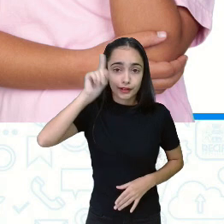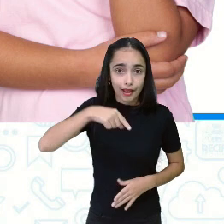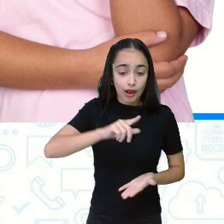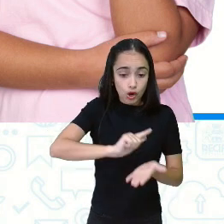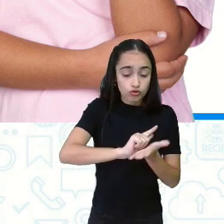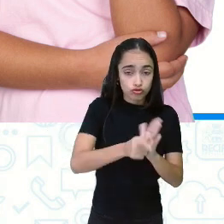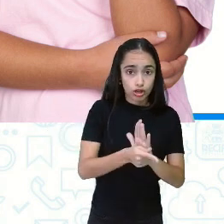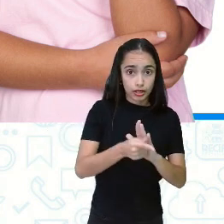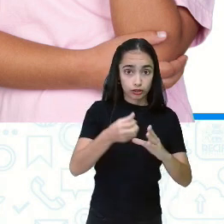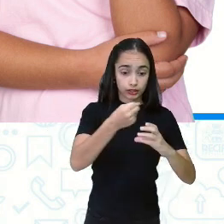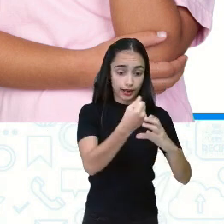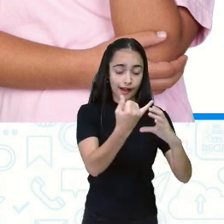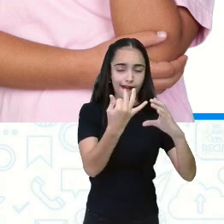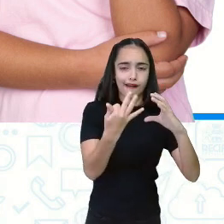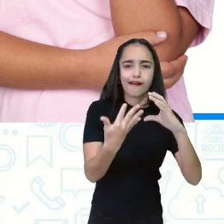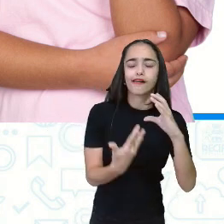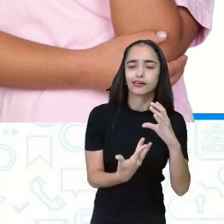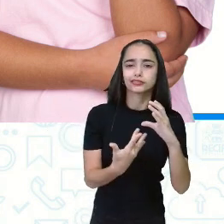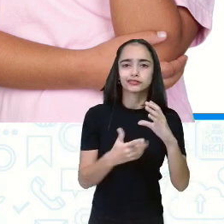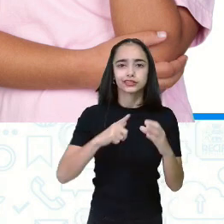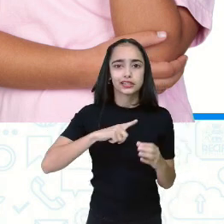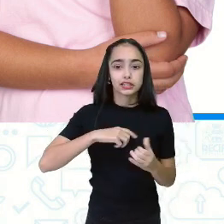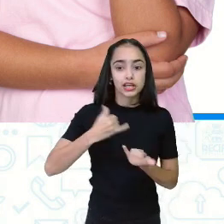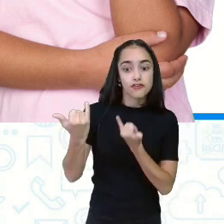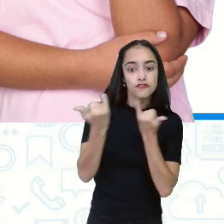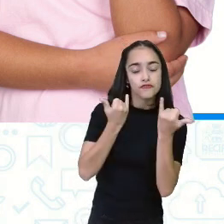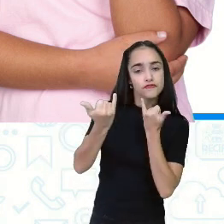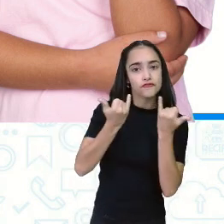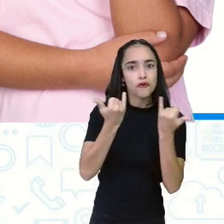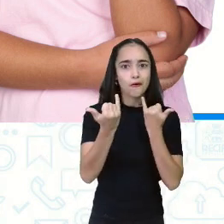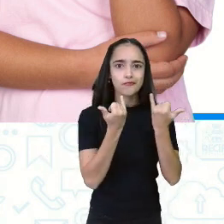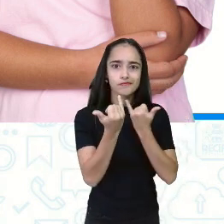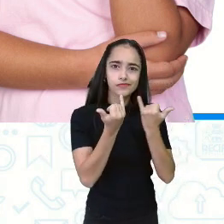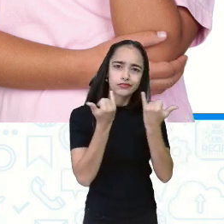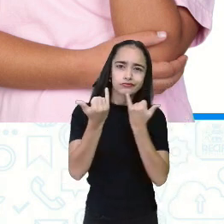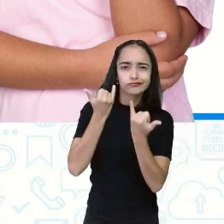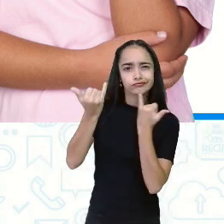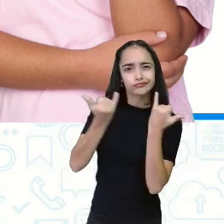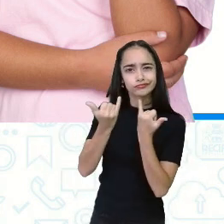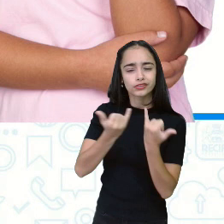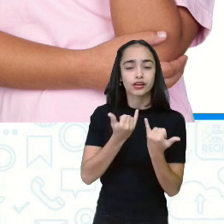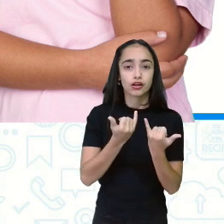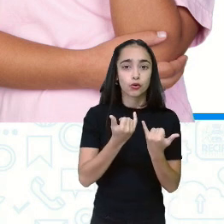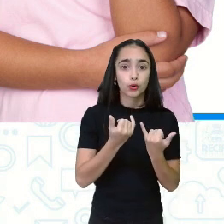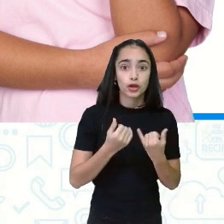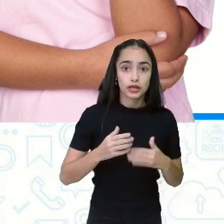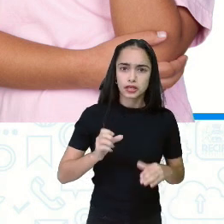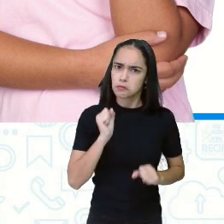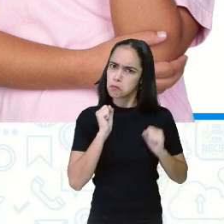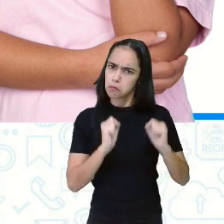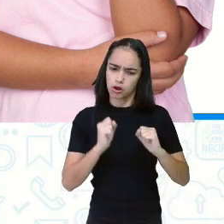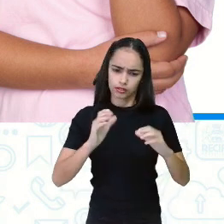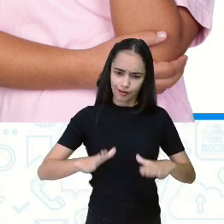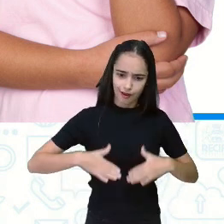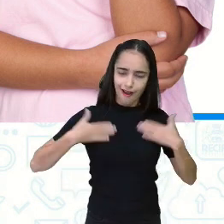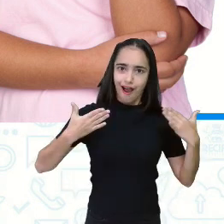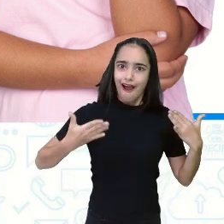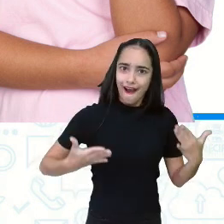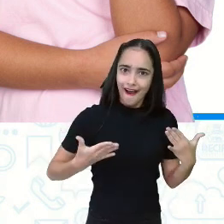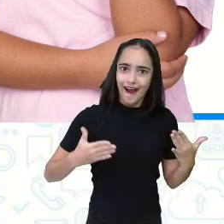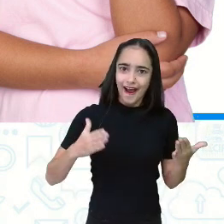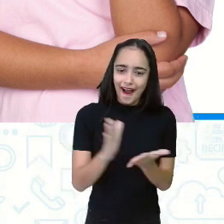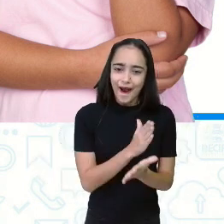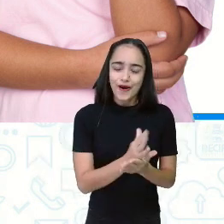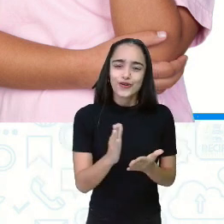gênero que se caracteriza por trazer uma informação inesperada, incomum ou surpreendente sobre